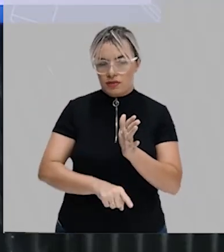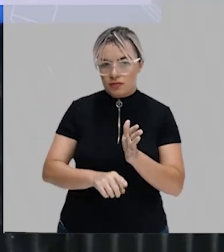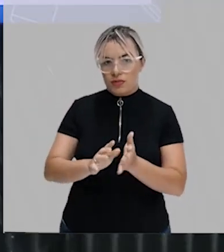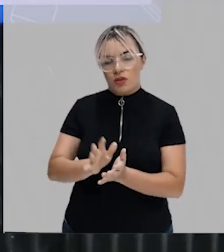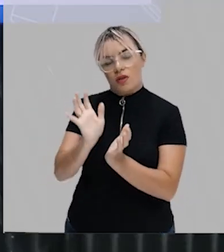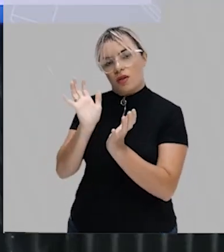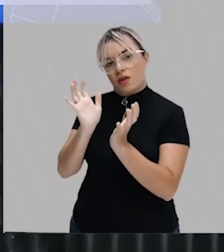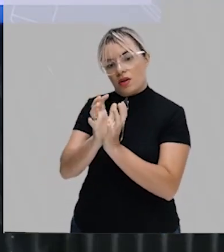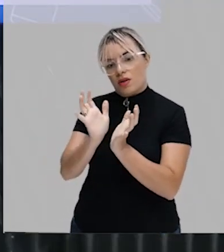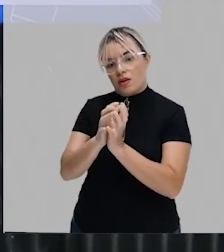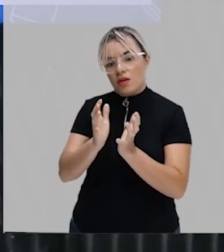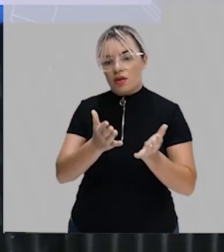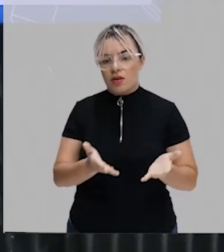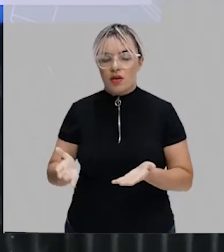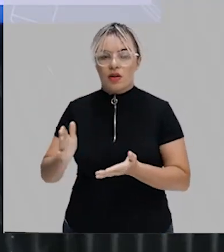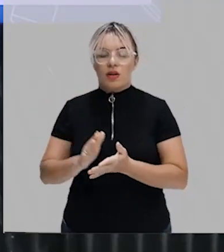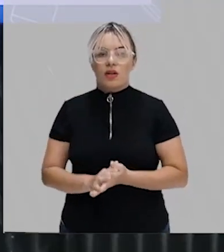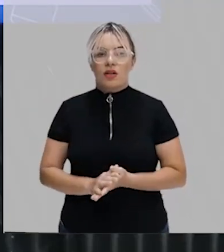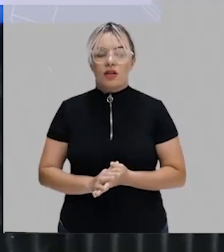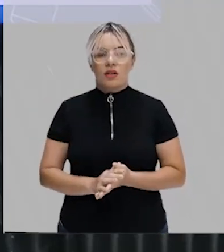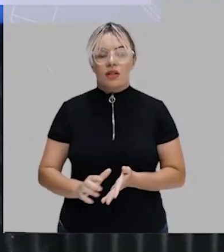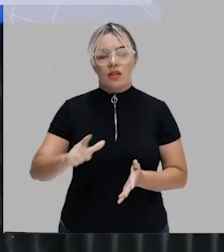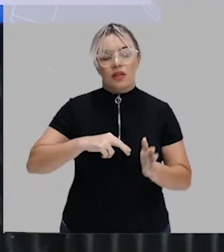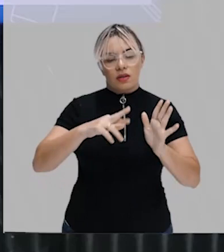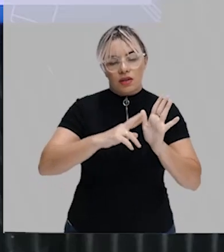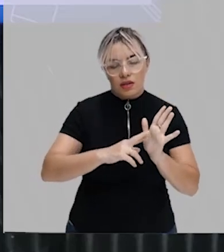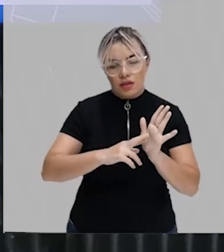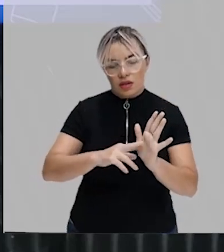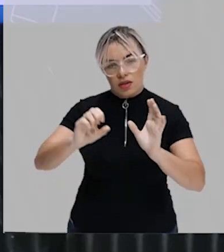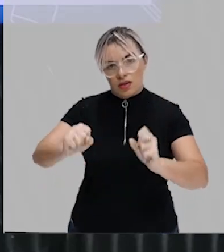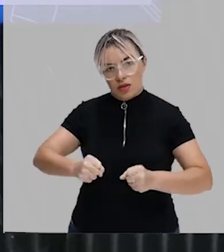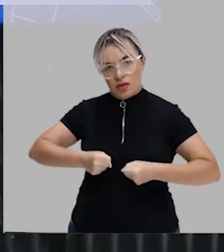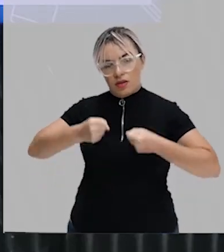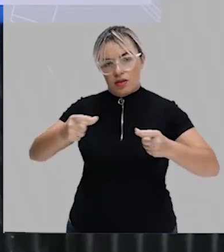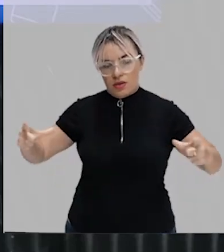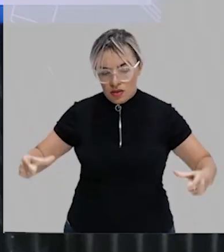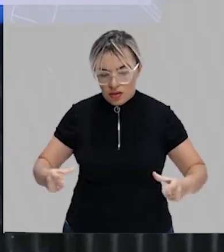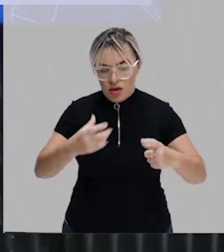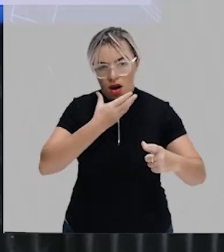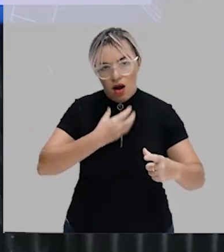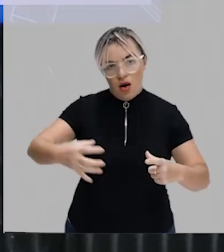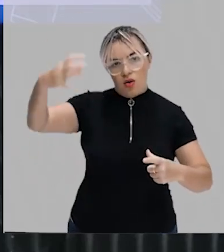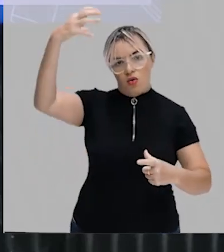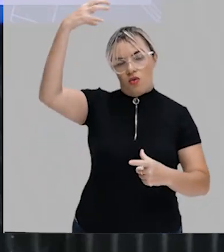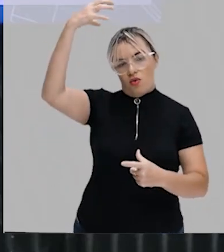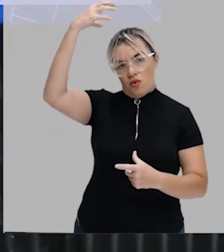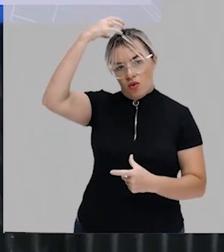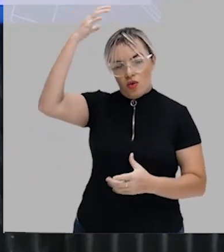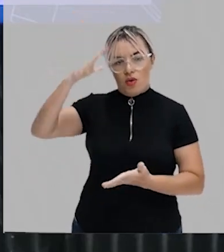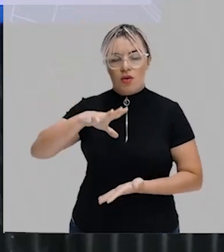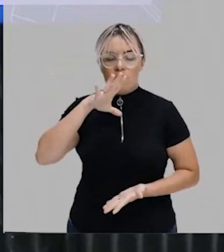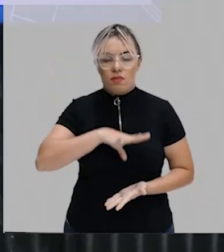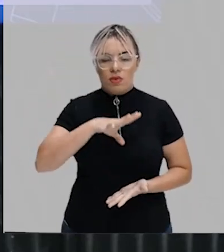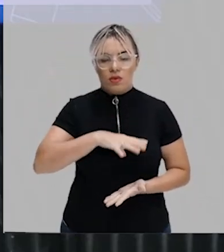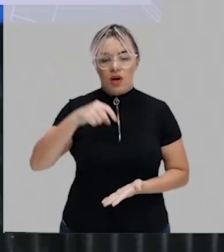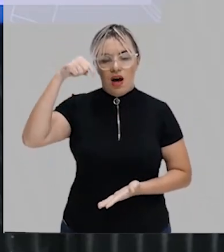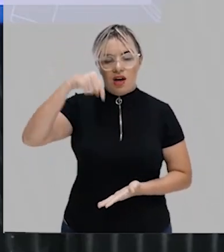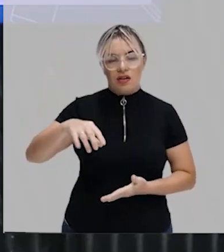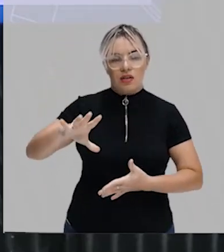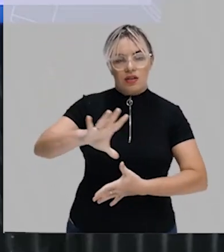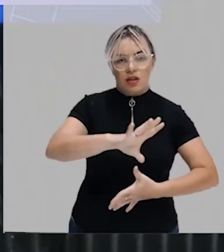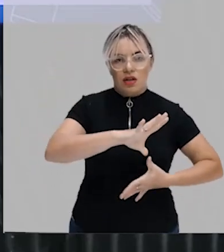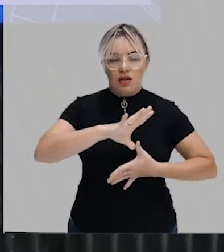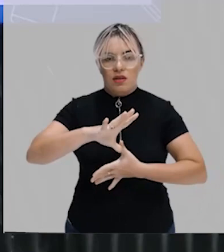central. Ele vem representar o poder central da coroa aqui na